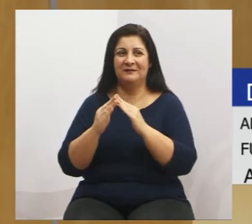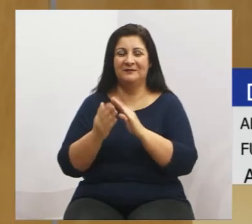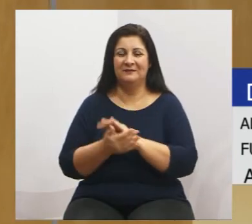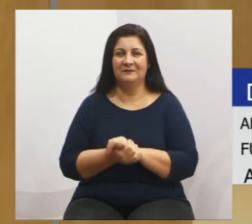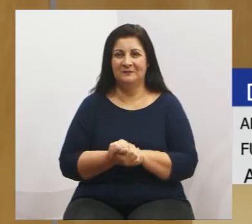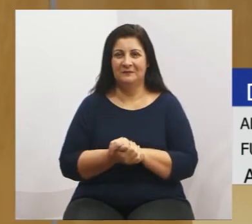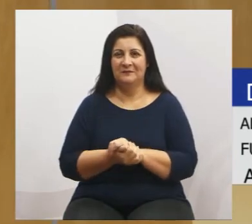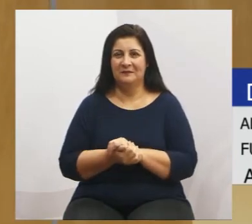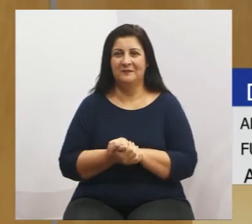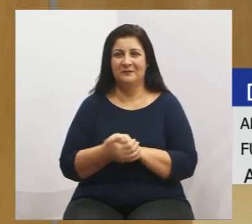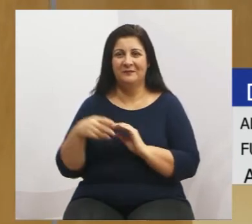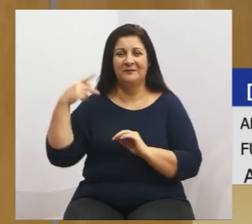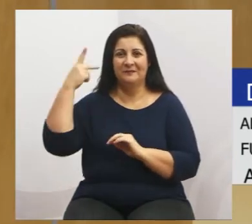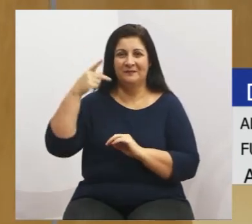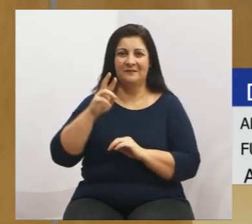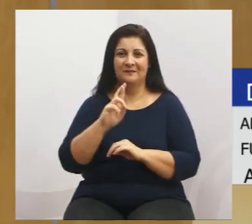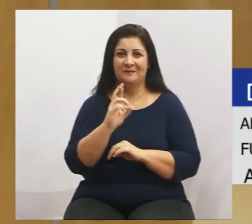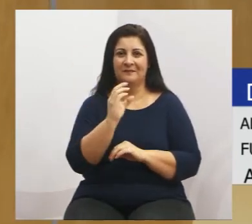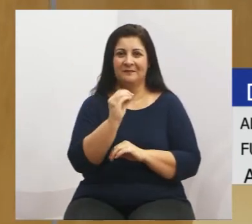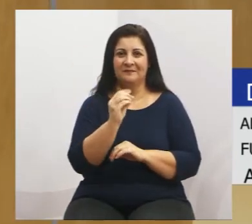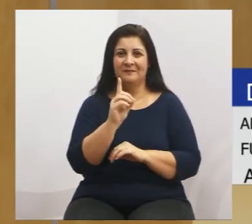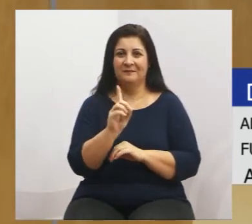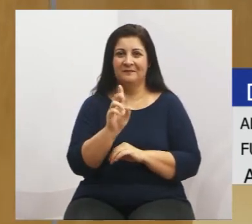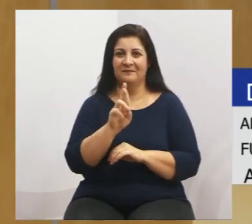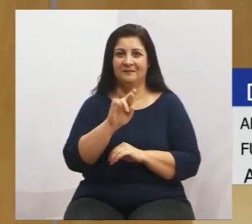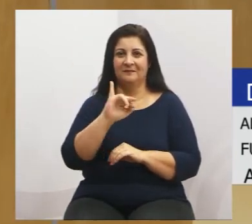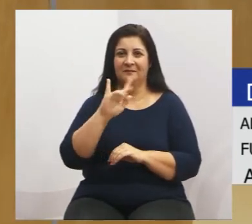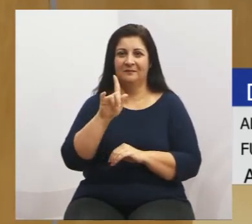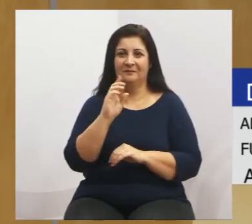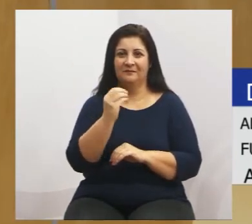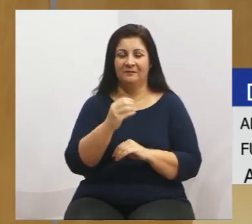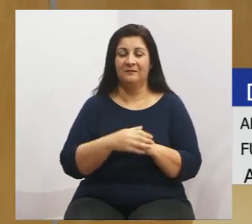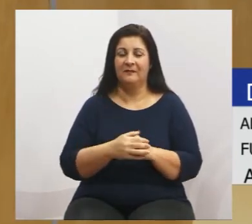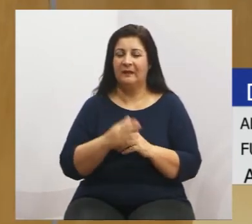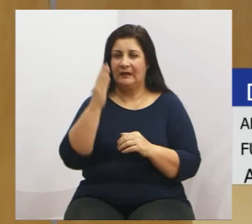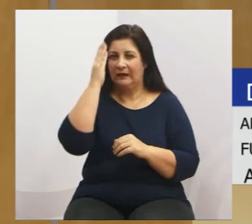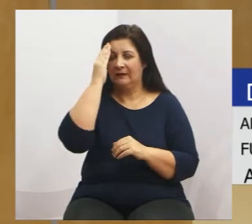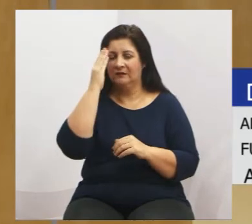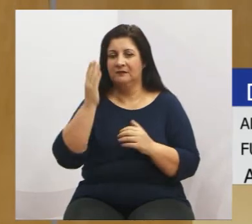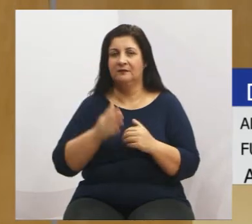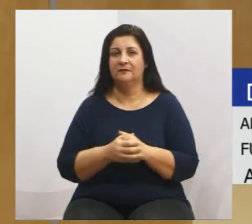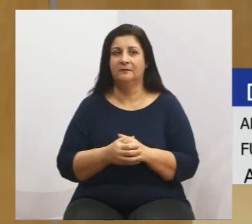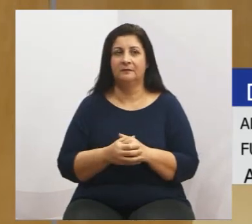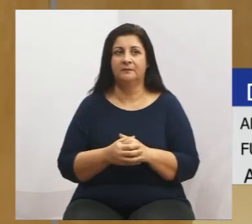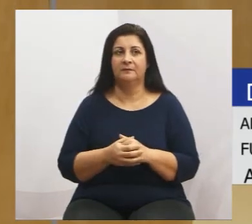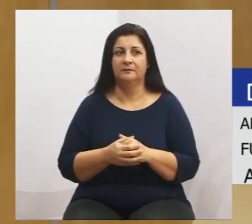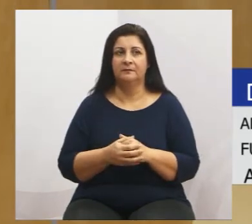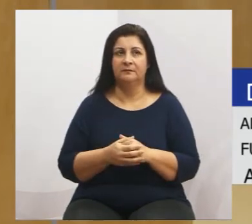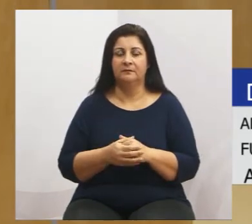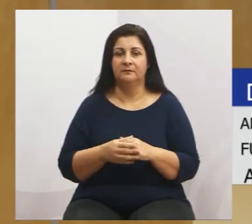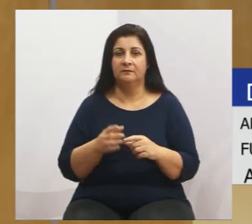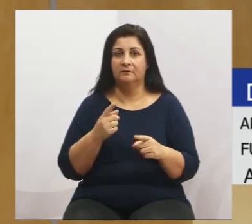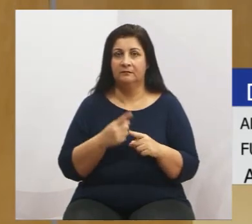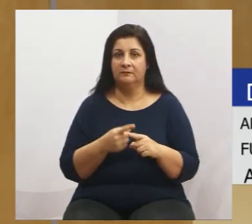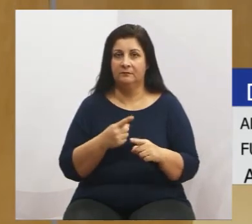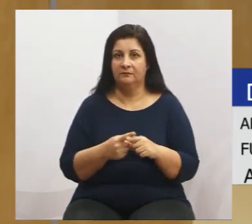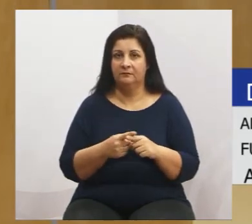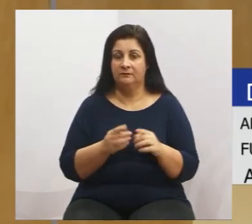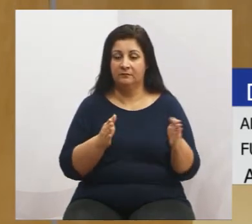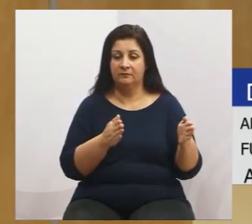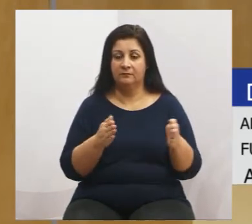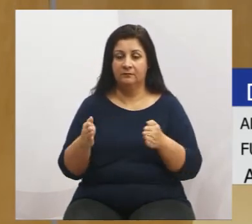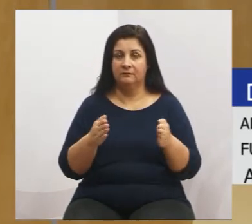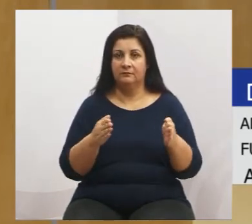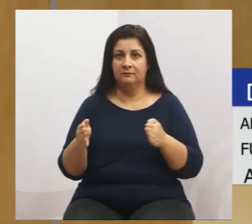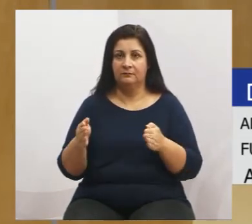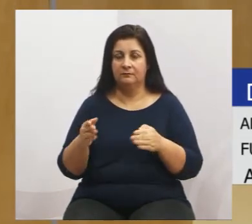doutor Rodrigo é prova disso, que na gestão do Hamilton, na última gestão dele,